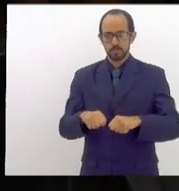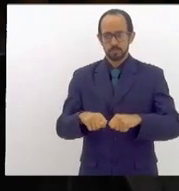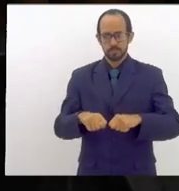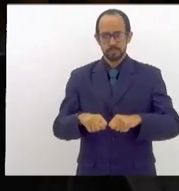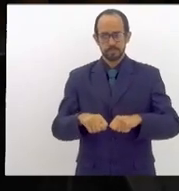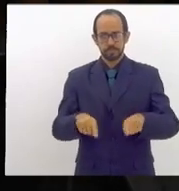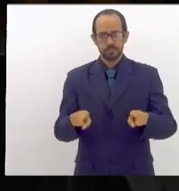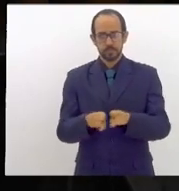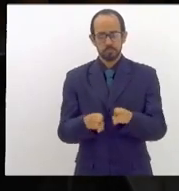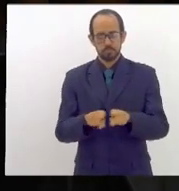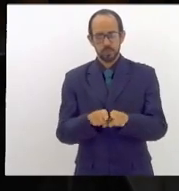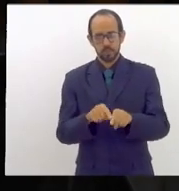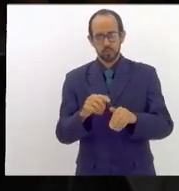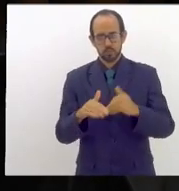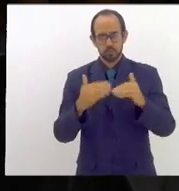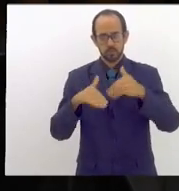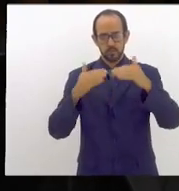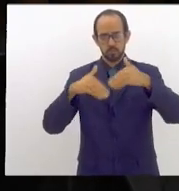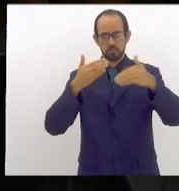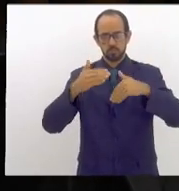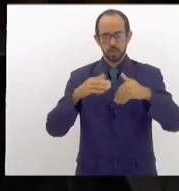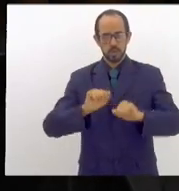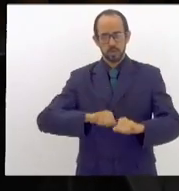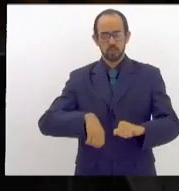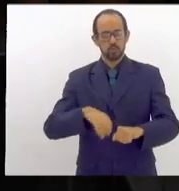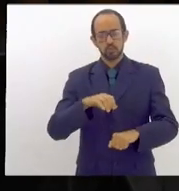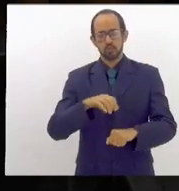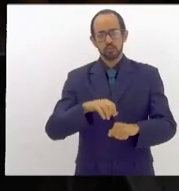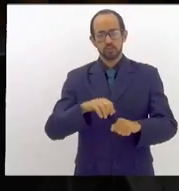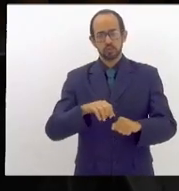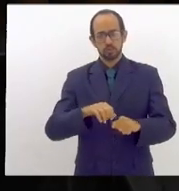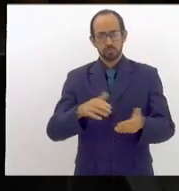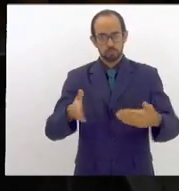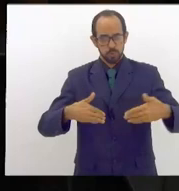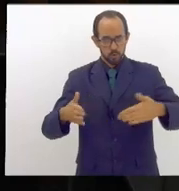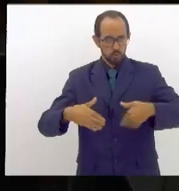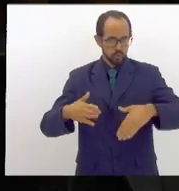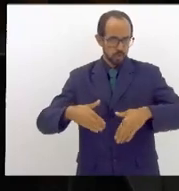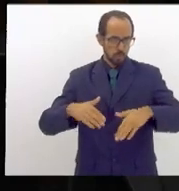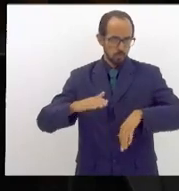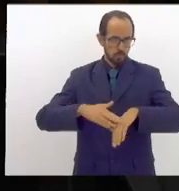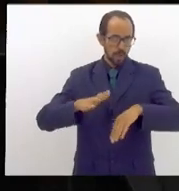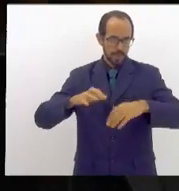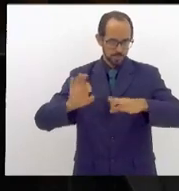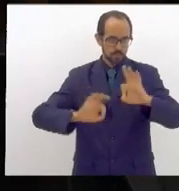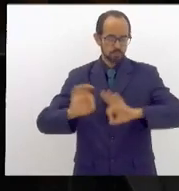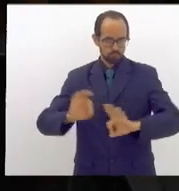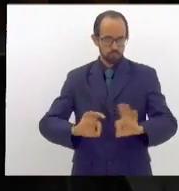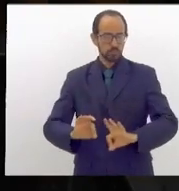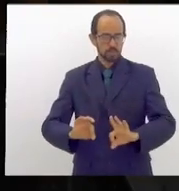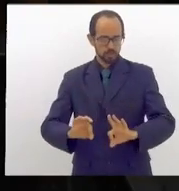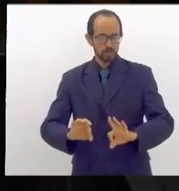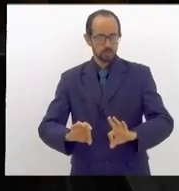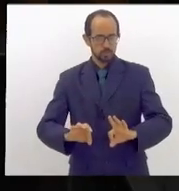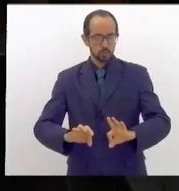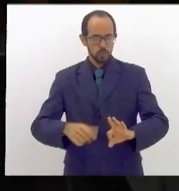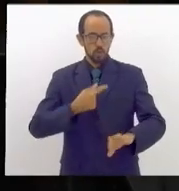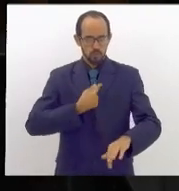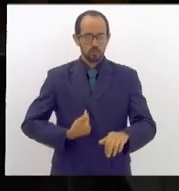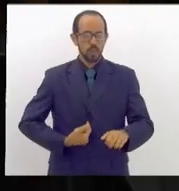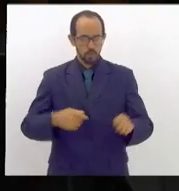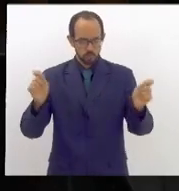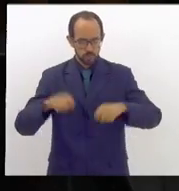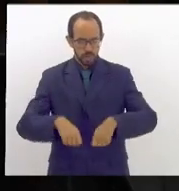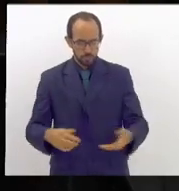e do desenvolvimento de cadeias produtivas mais complexas o governo pode estimular a